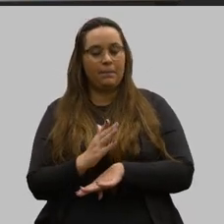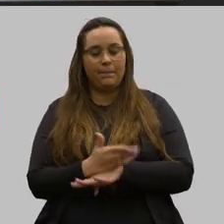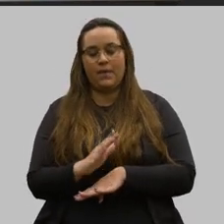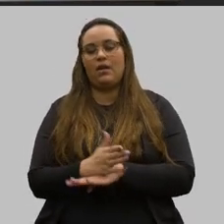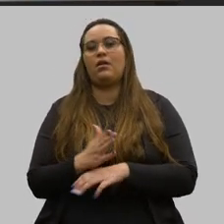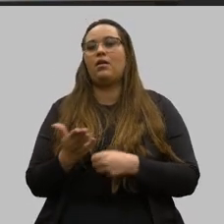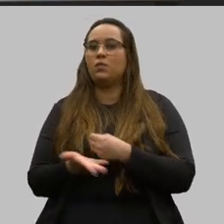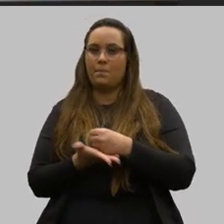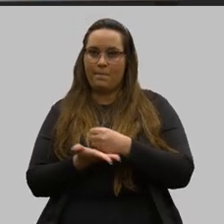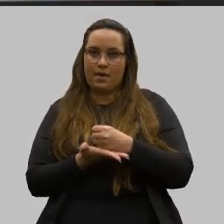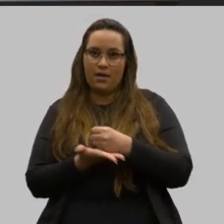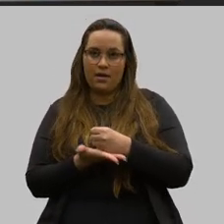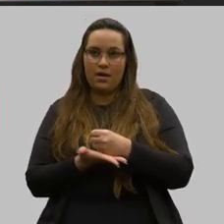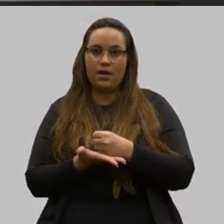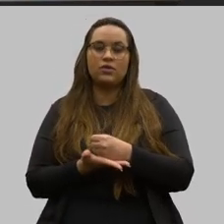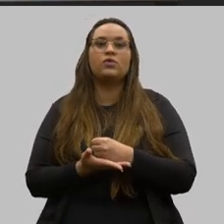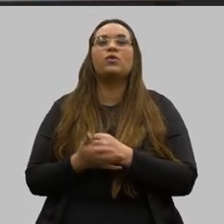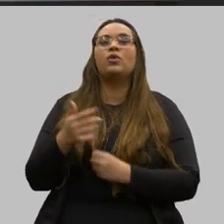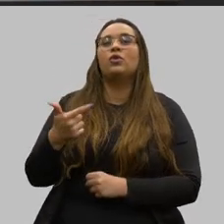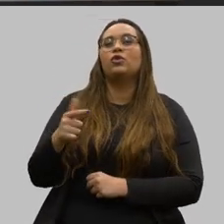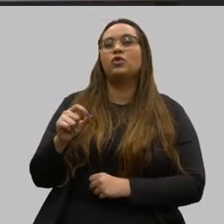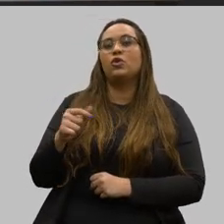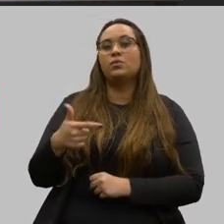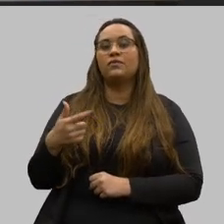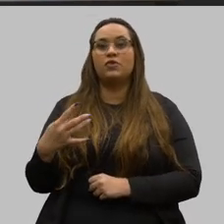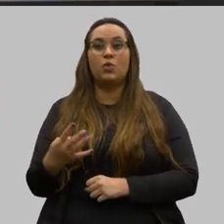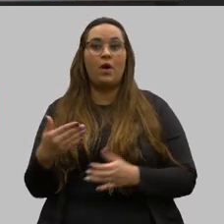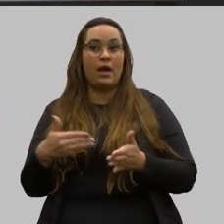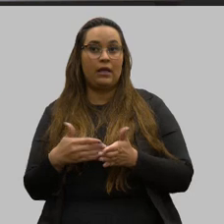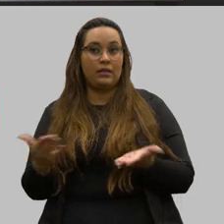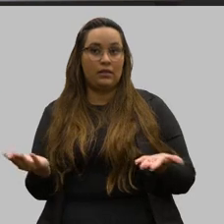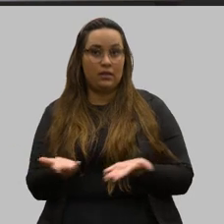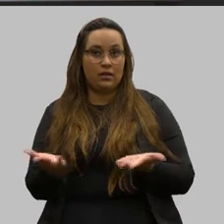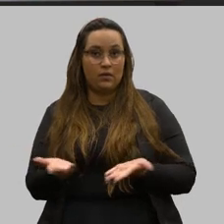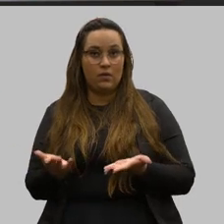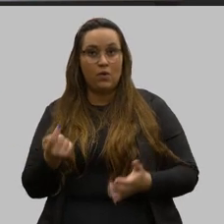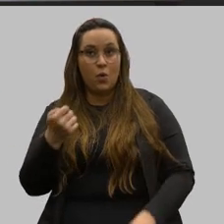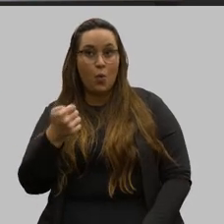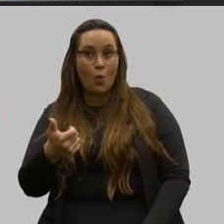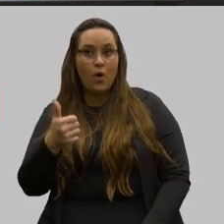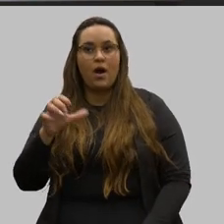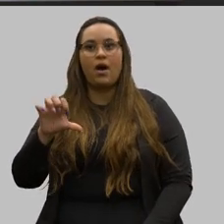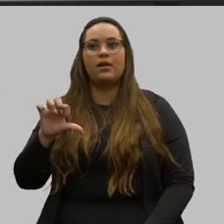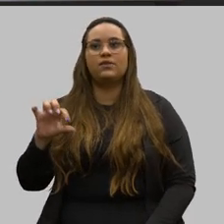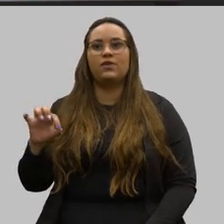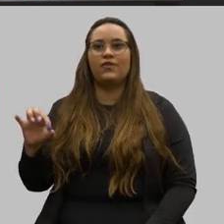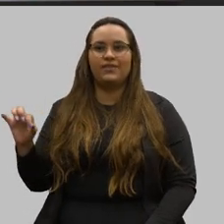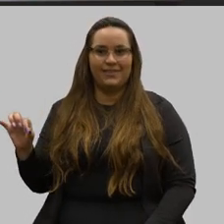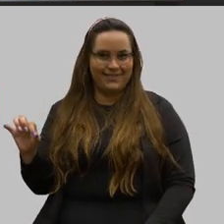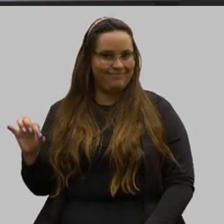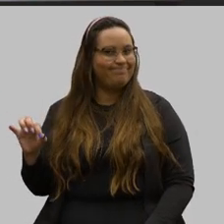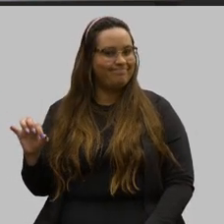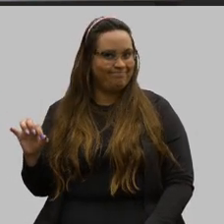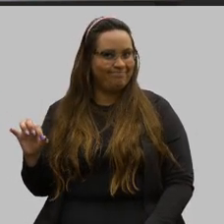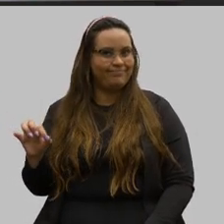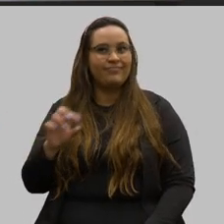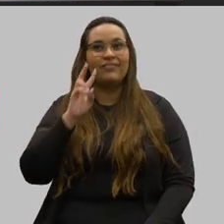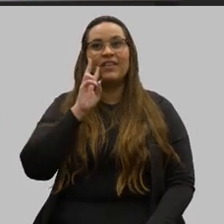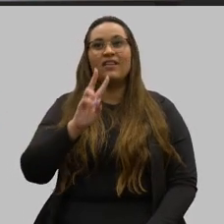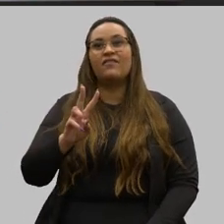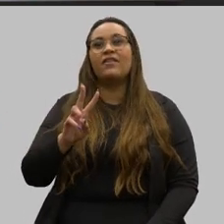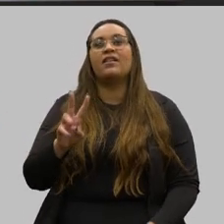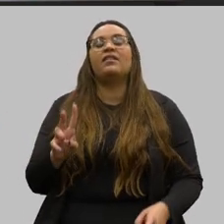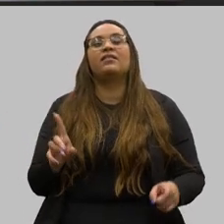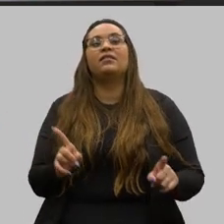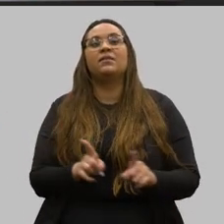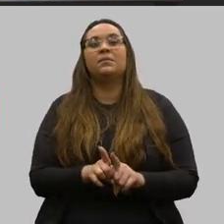né e 2024 até o presente mento quase 900 Isso demonstra naquelas ações